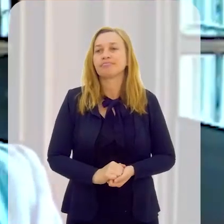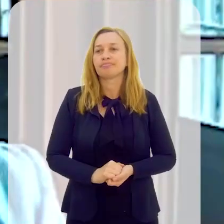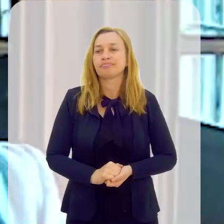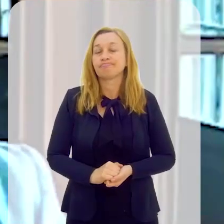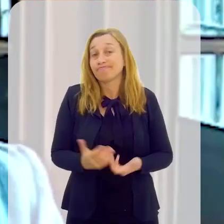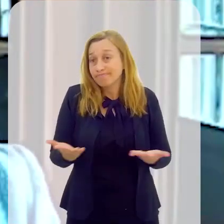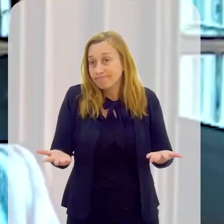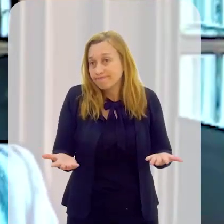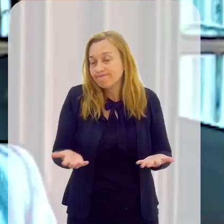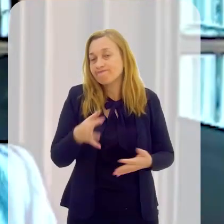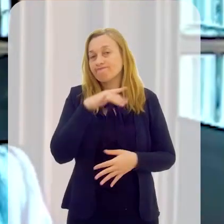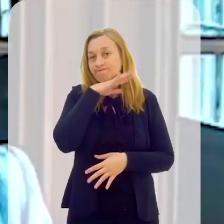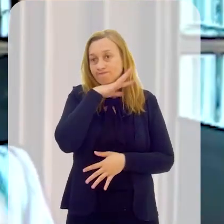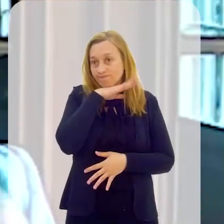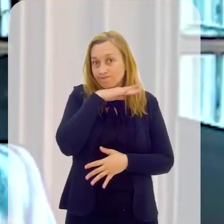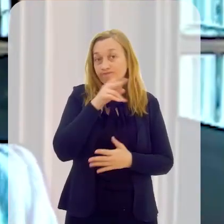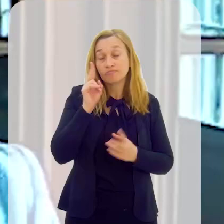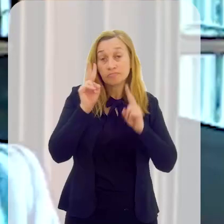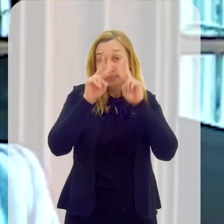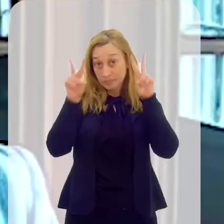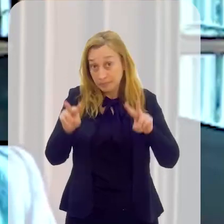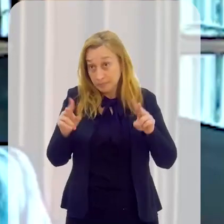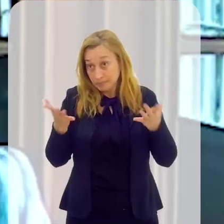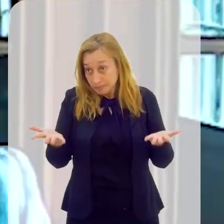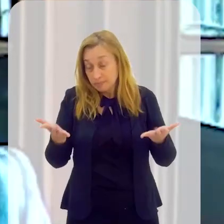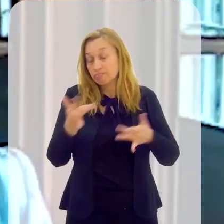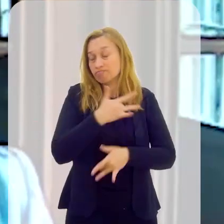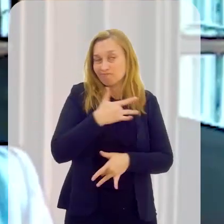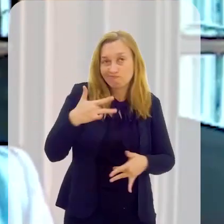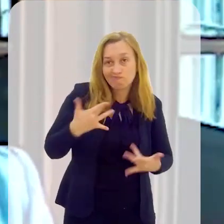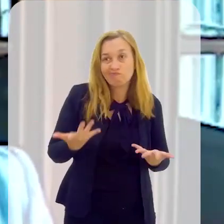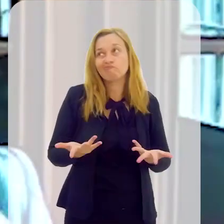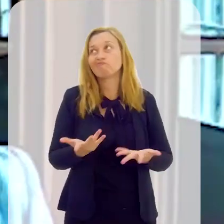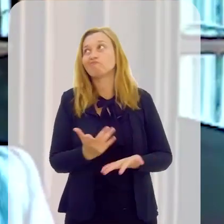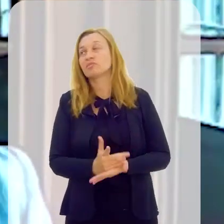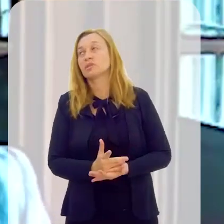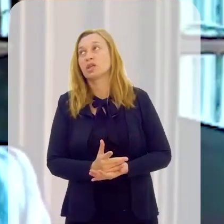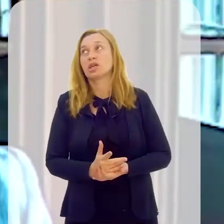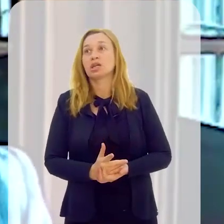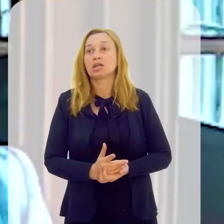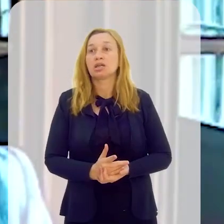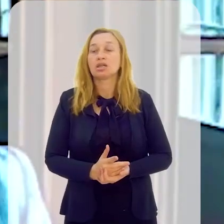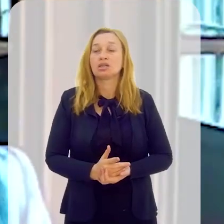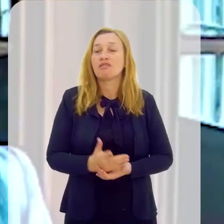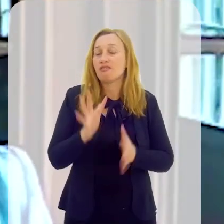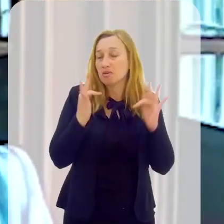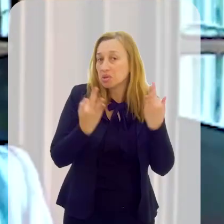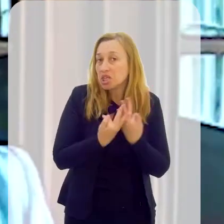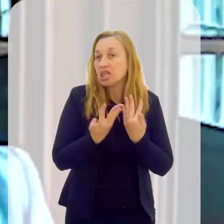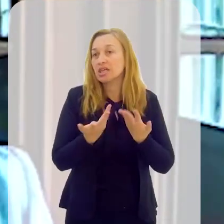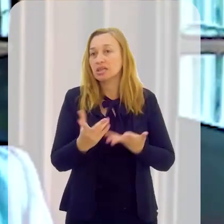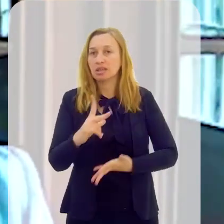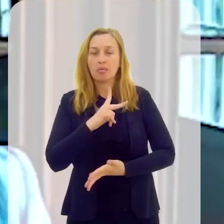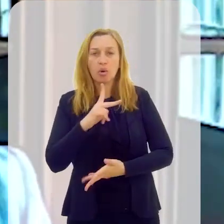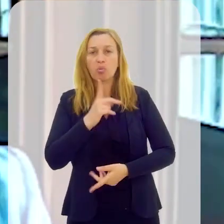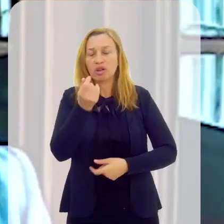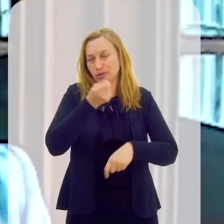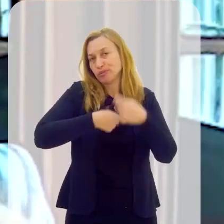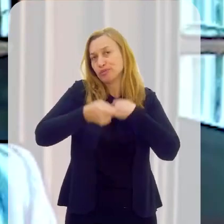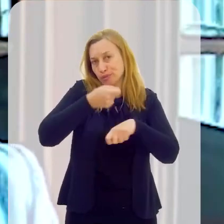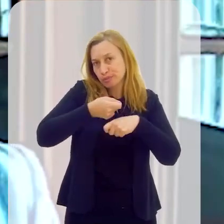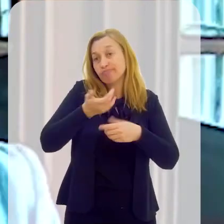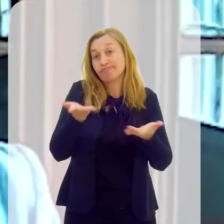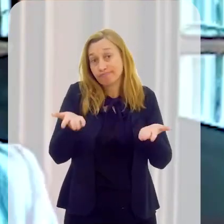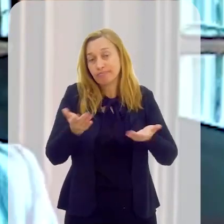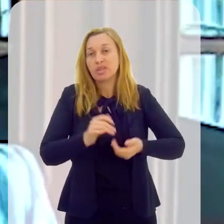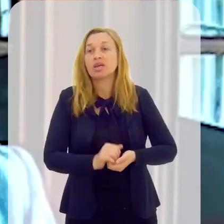foi alguma coisa terrível do ponto de vista da saúde, do ponto de vista das famílias, da